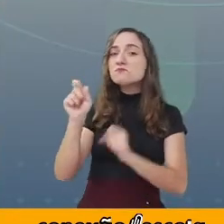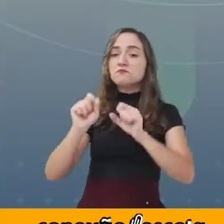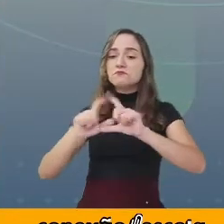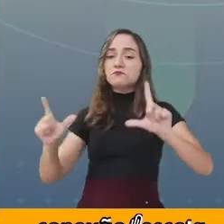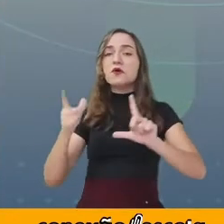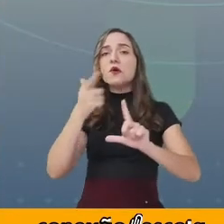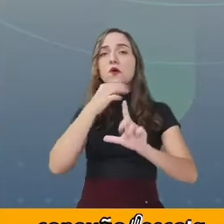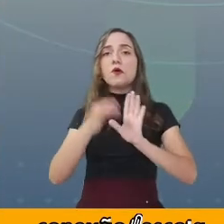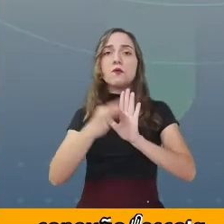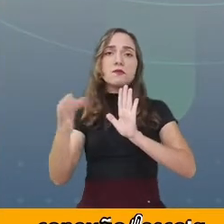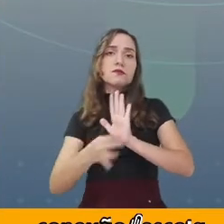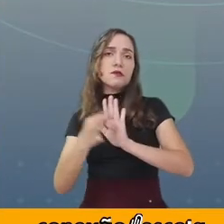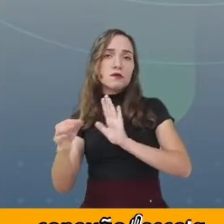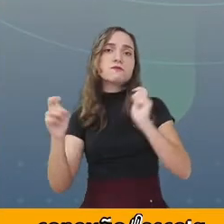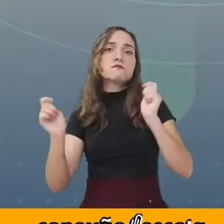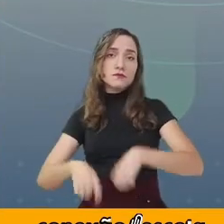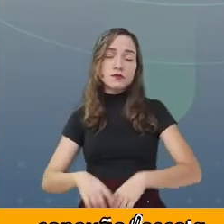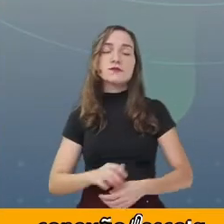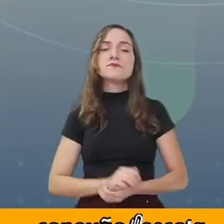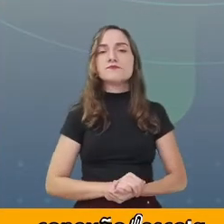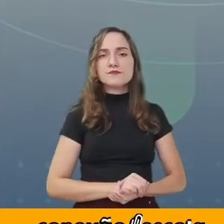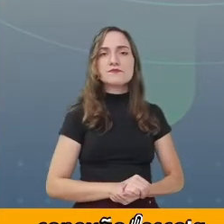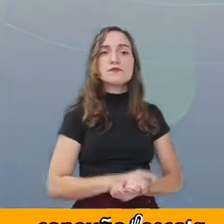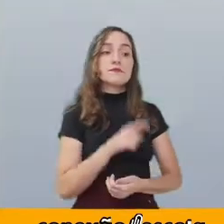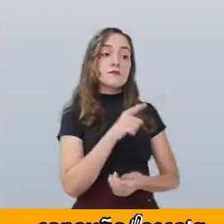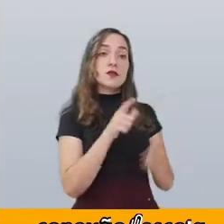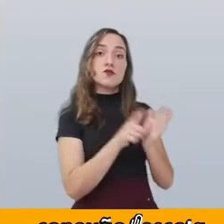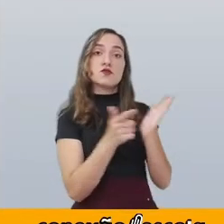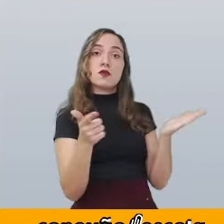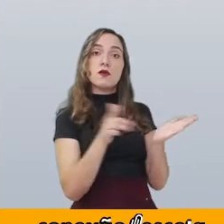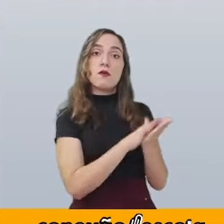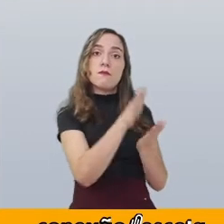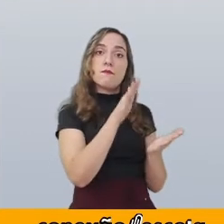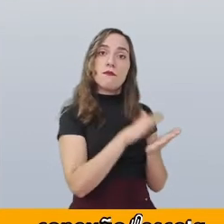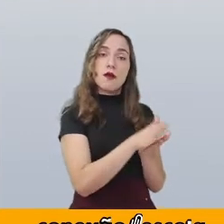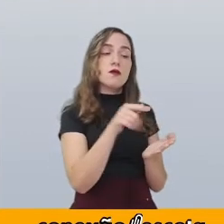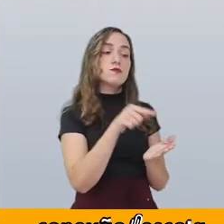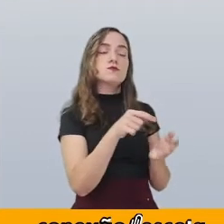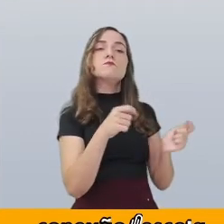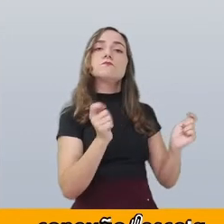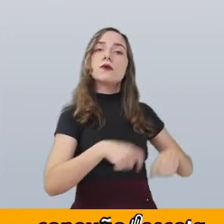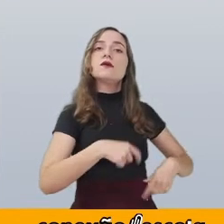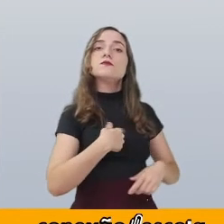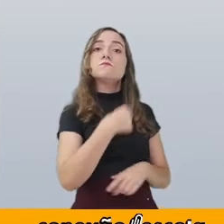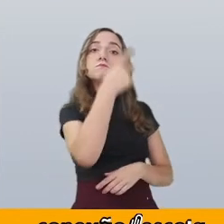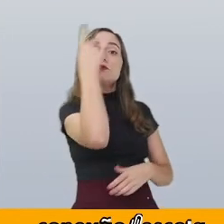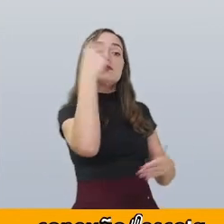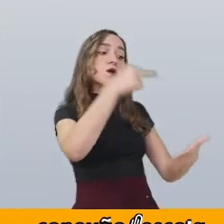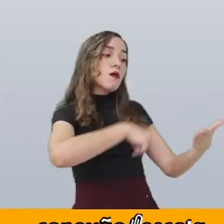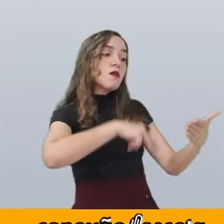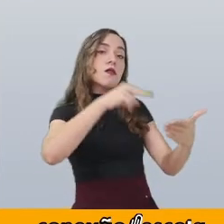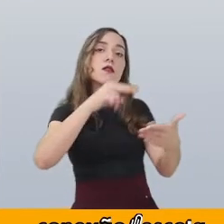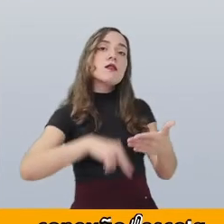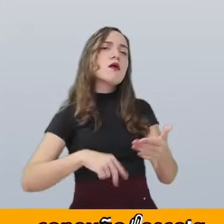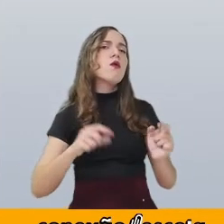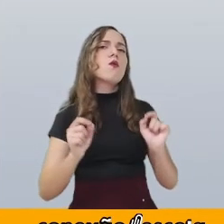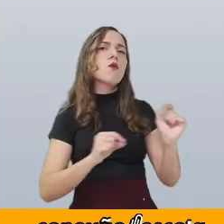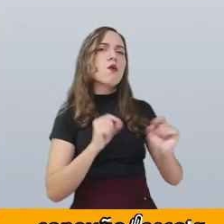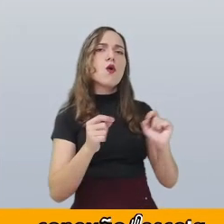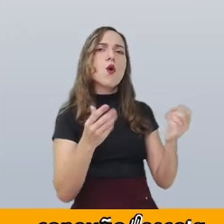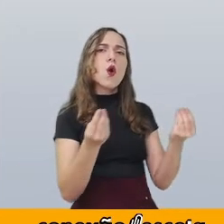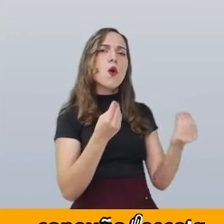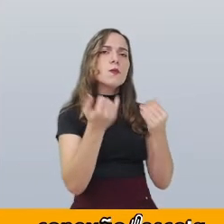Os meios impressos permitem ao leitor dois modos de consumir